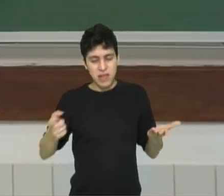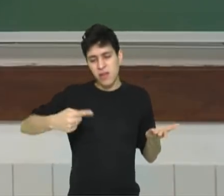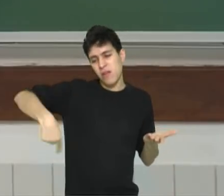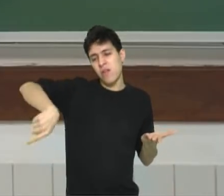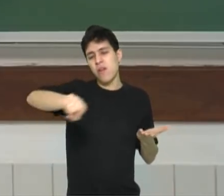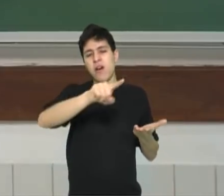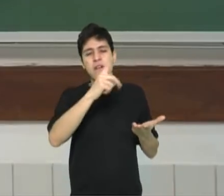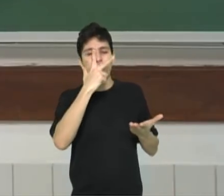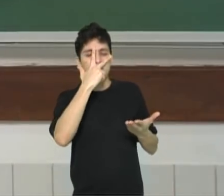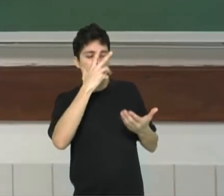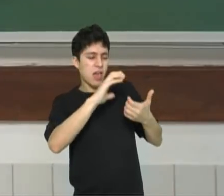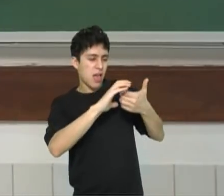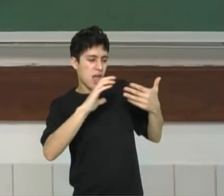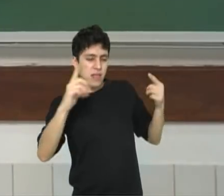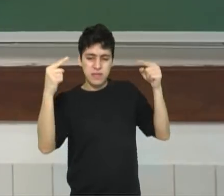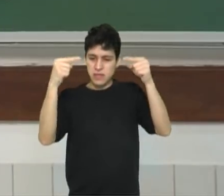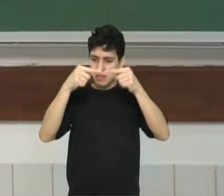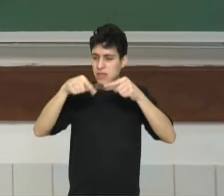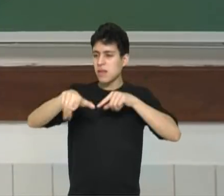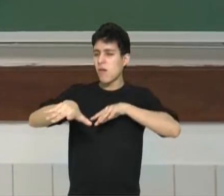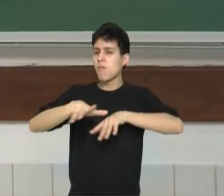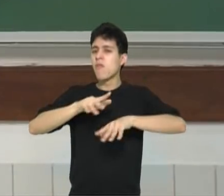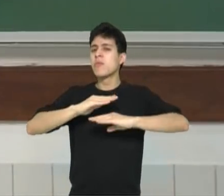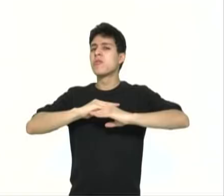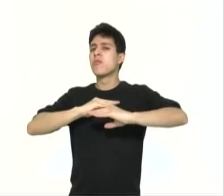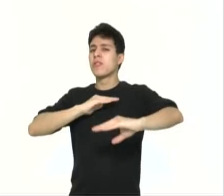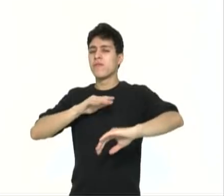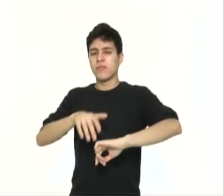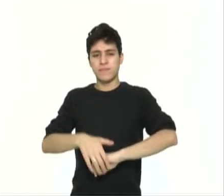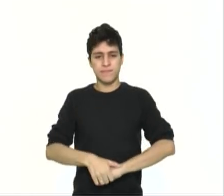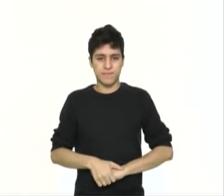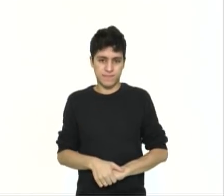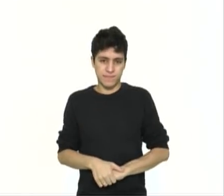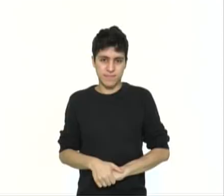é a caracterização de um movimento uniforme?